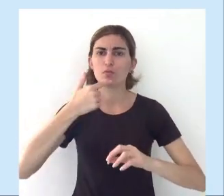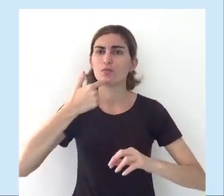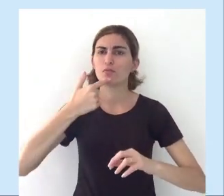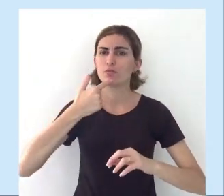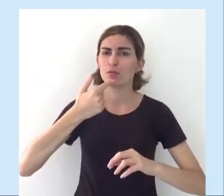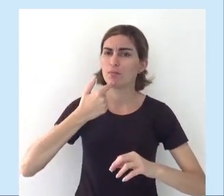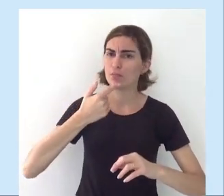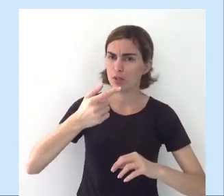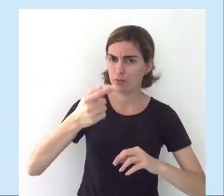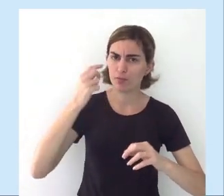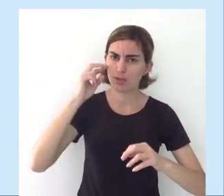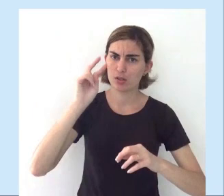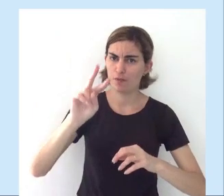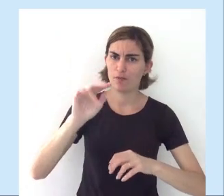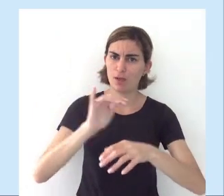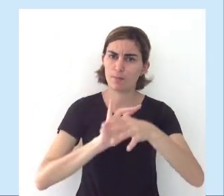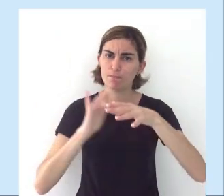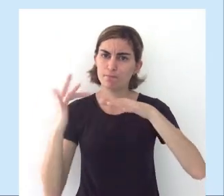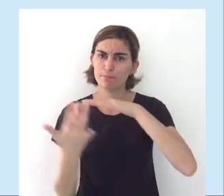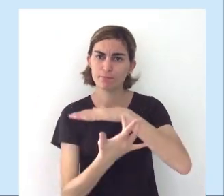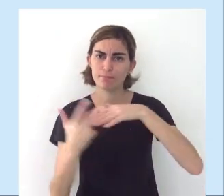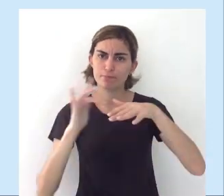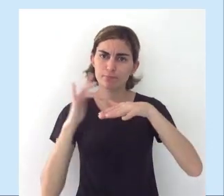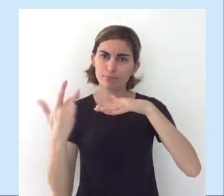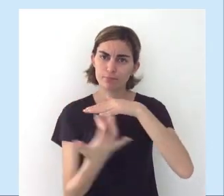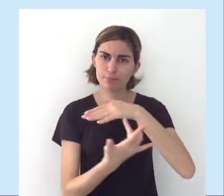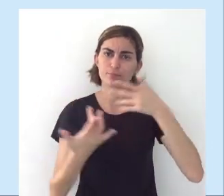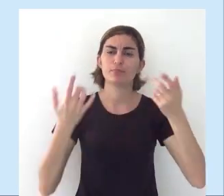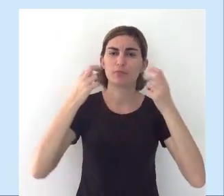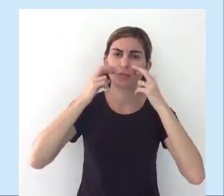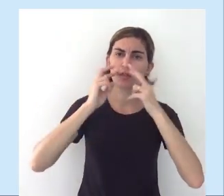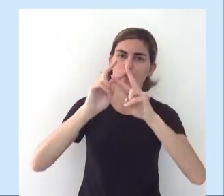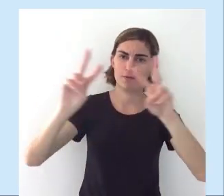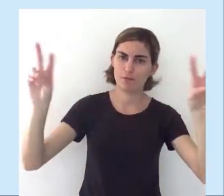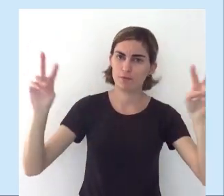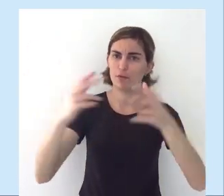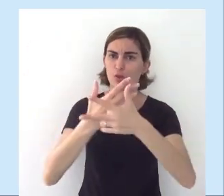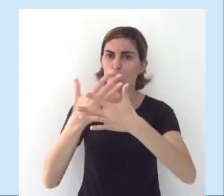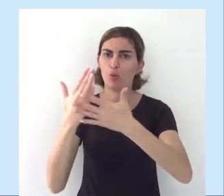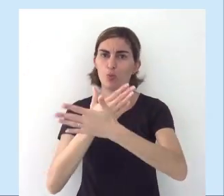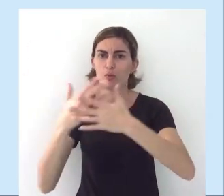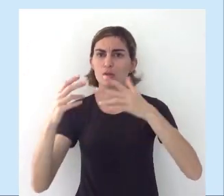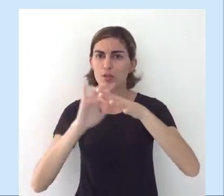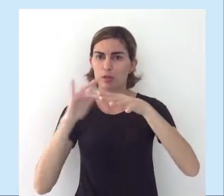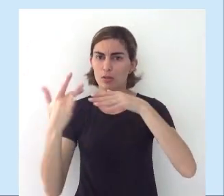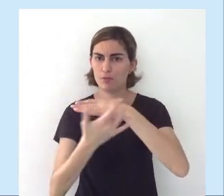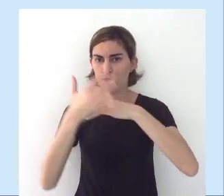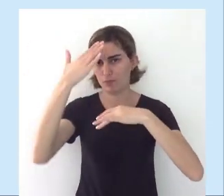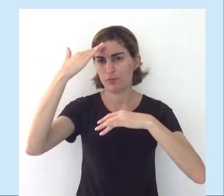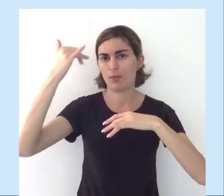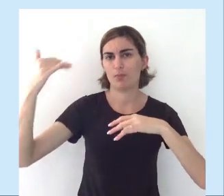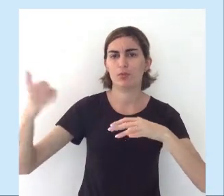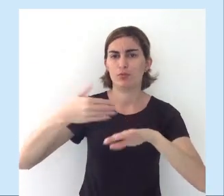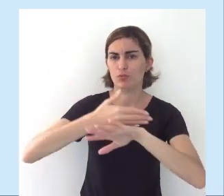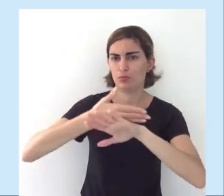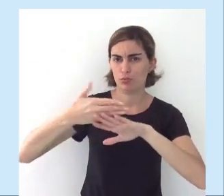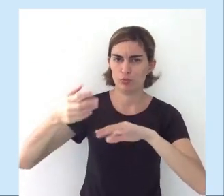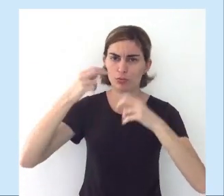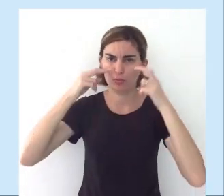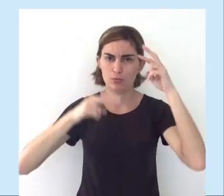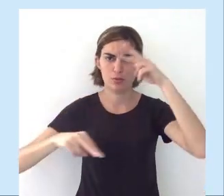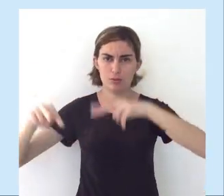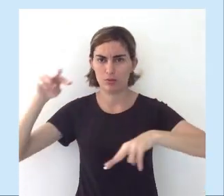aconteceu recentemente aí, né? Você que acompanha as redes sociais, você que viu aí alguma coisa aí em algumas redes sociais famosas que a gente está